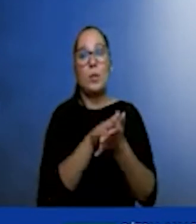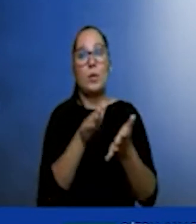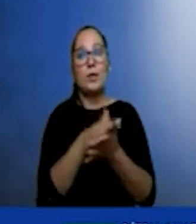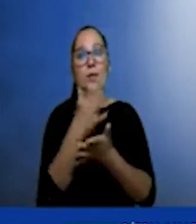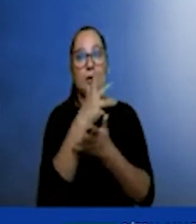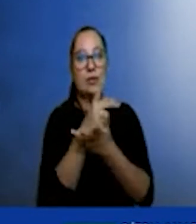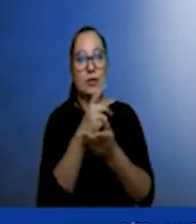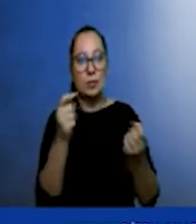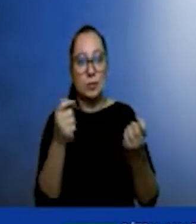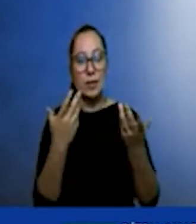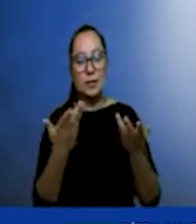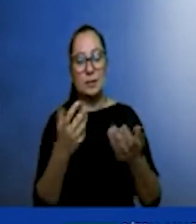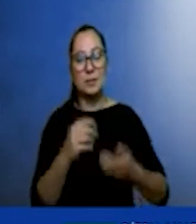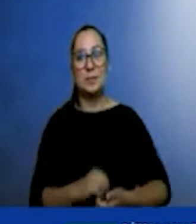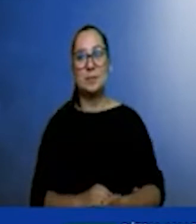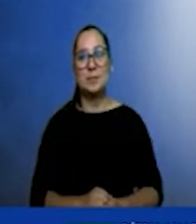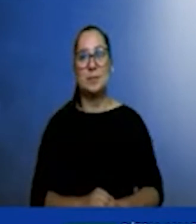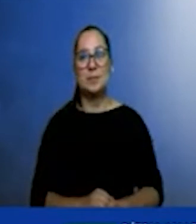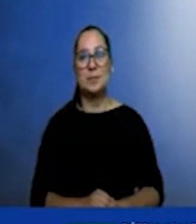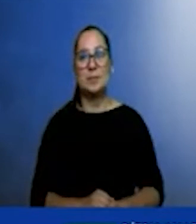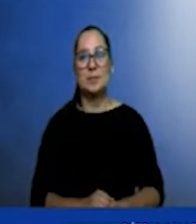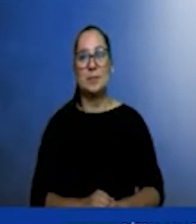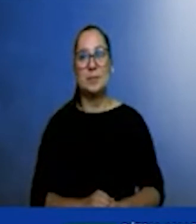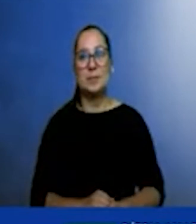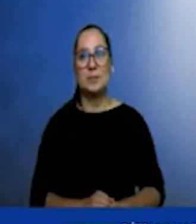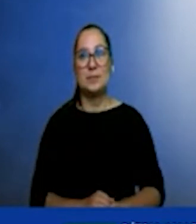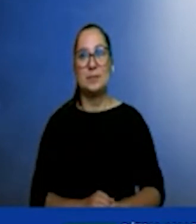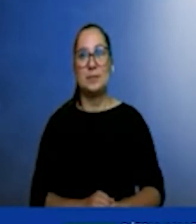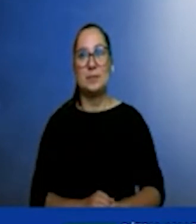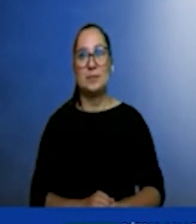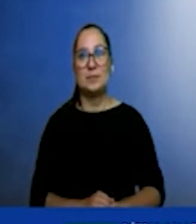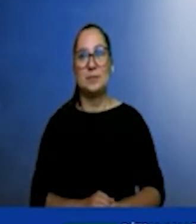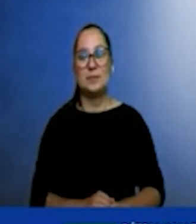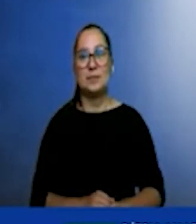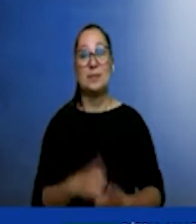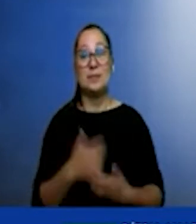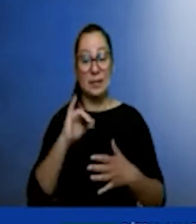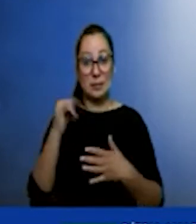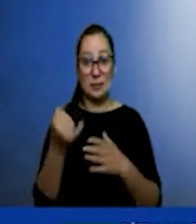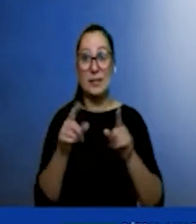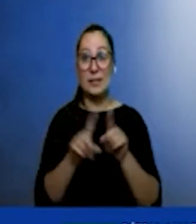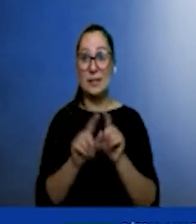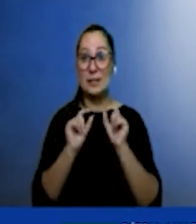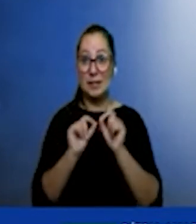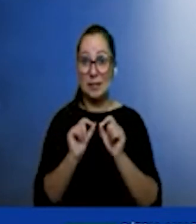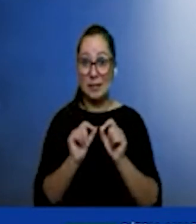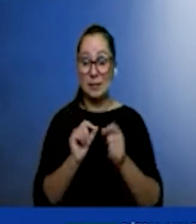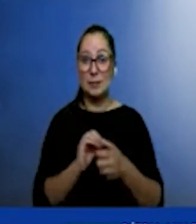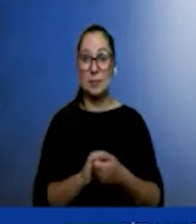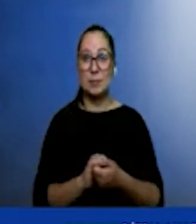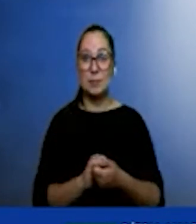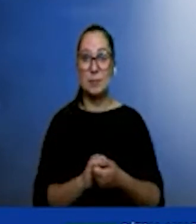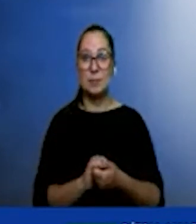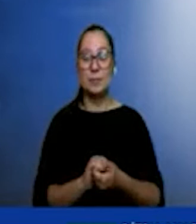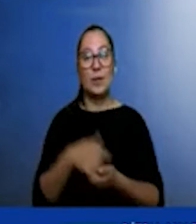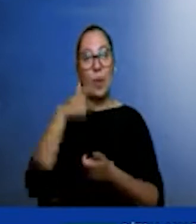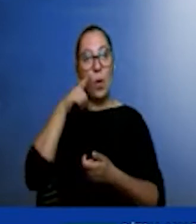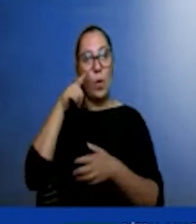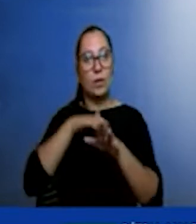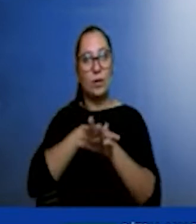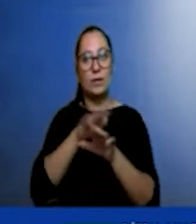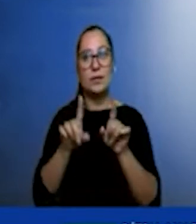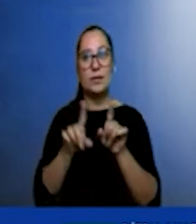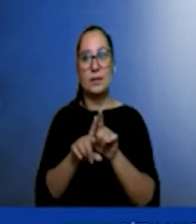né? Que assim, só nas horas vagas. Não, e aproveitando também a intervenção da Paula, né, ontem a gente falou um pouco